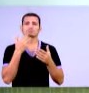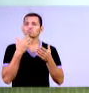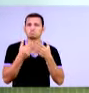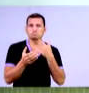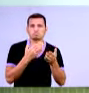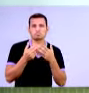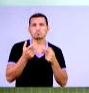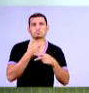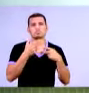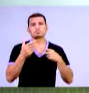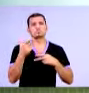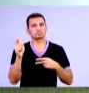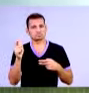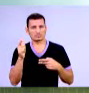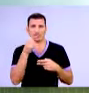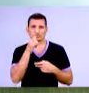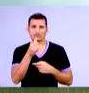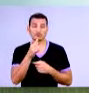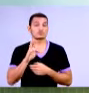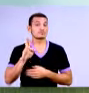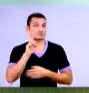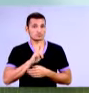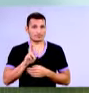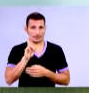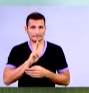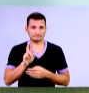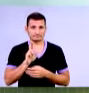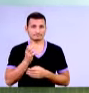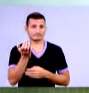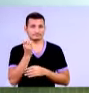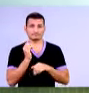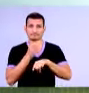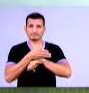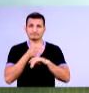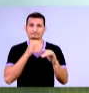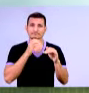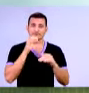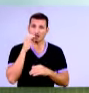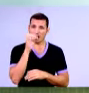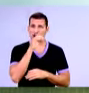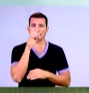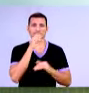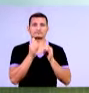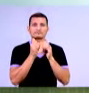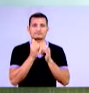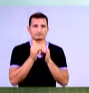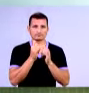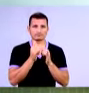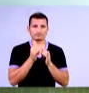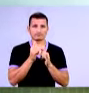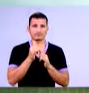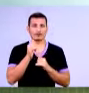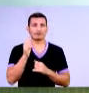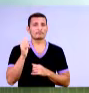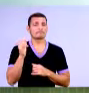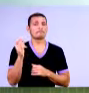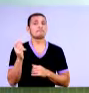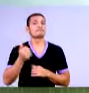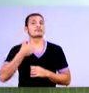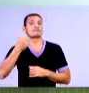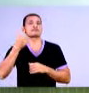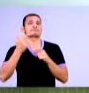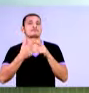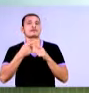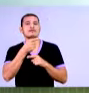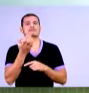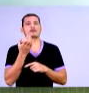dispositivo eletrônico, o usuário requer um acesso rápido à informação. Né? Primeiro porque ele quer essa informação de